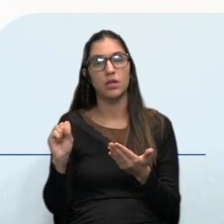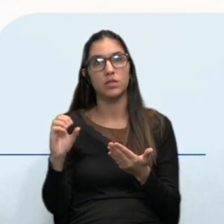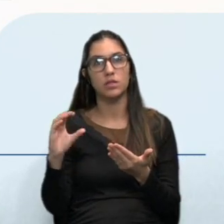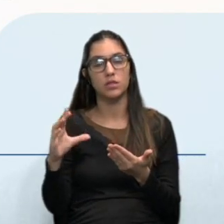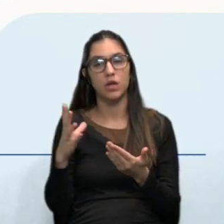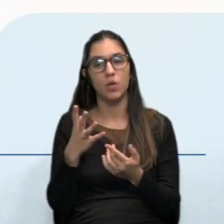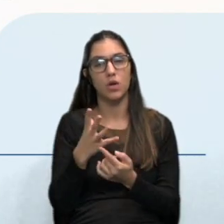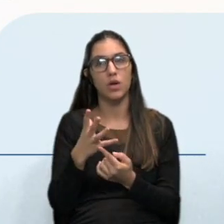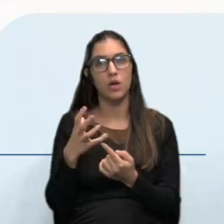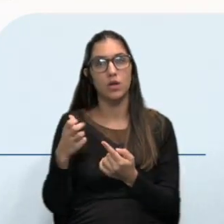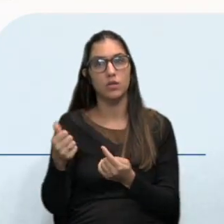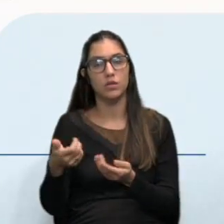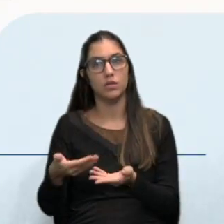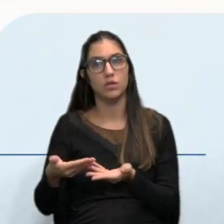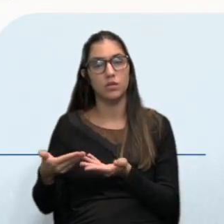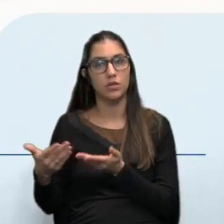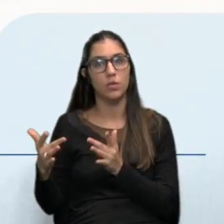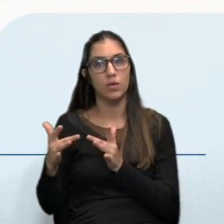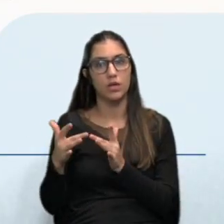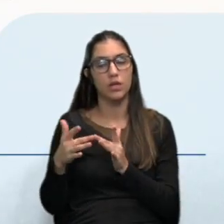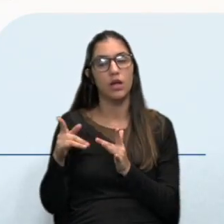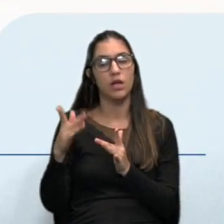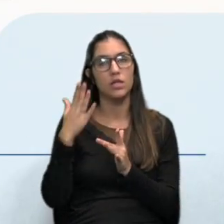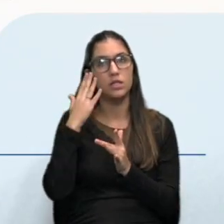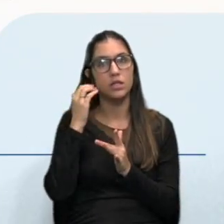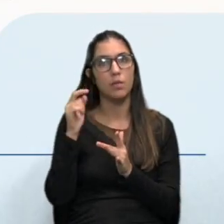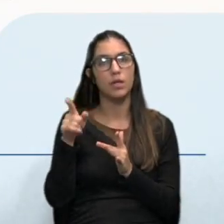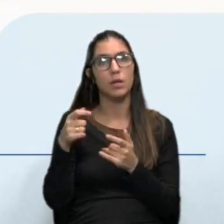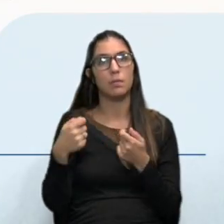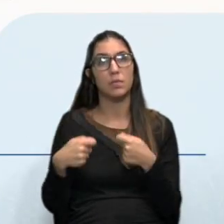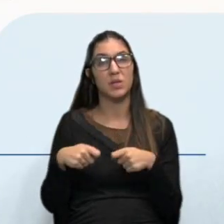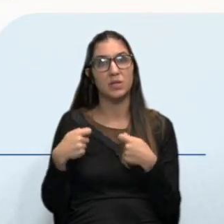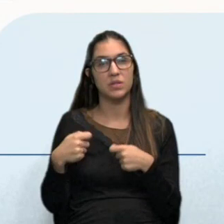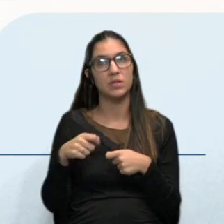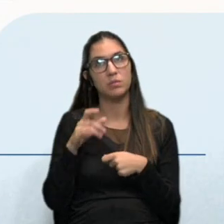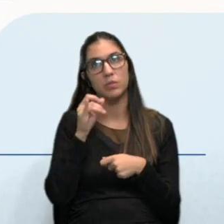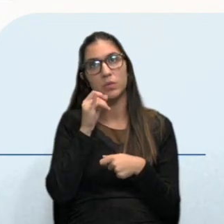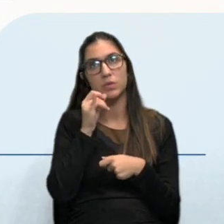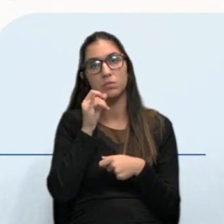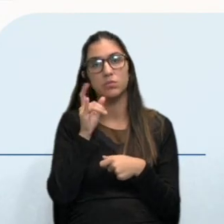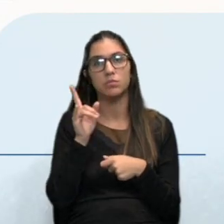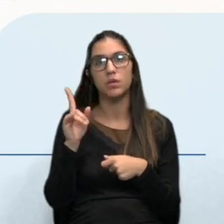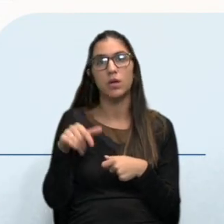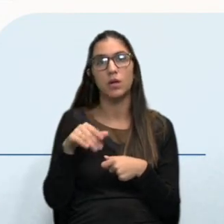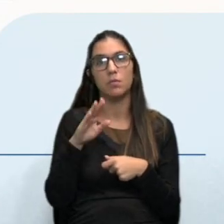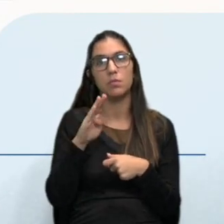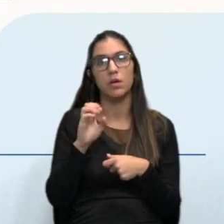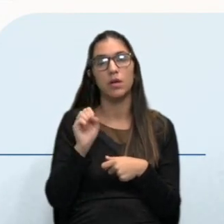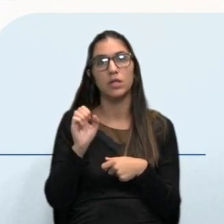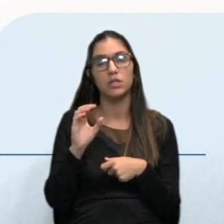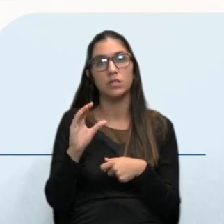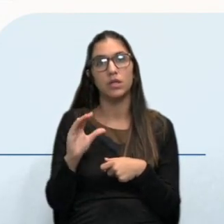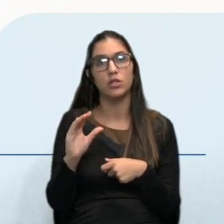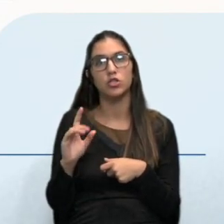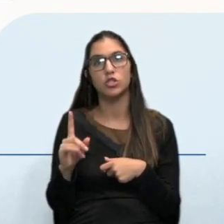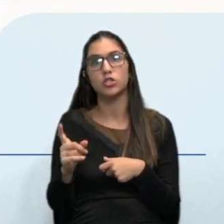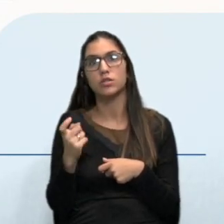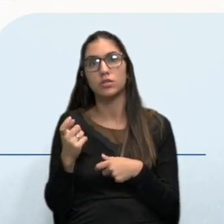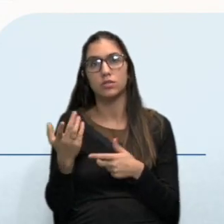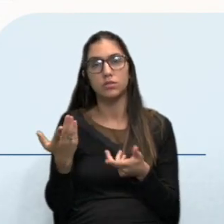o receptor está conectado. Então, ele vai saber que ele precisa, digamos aqui que é uma BSC